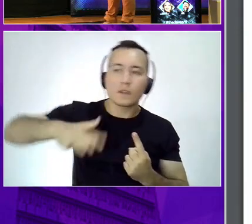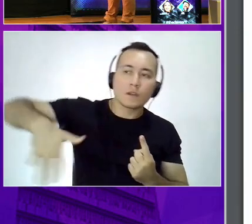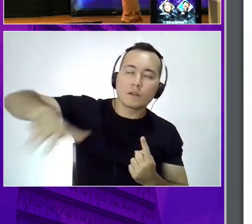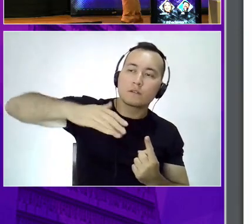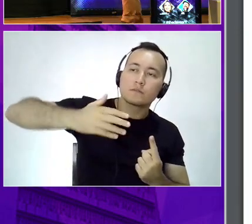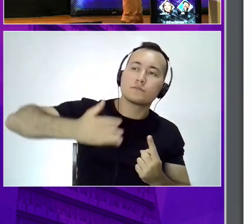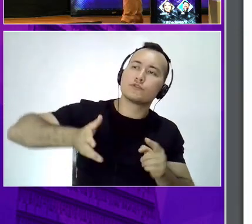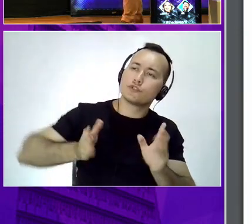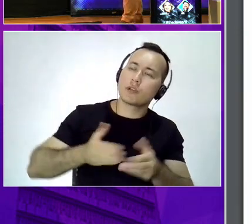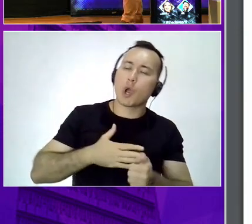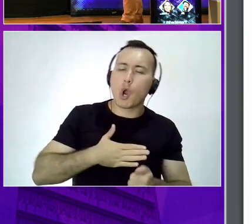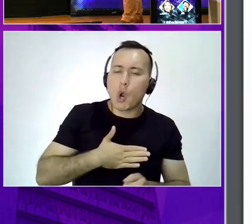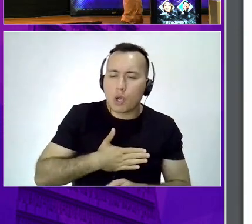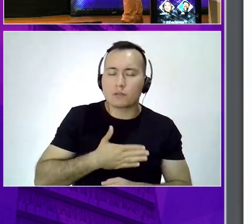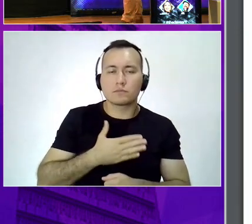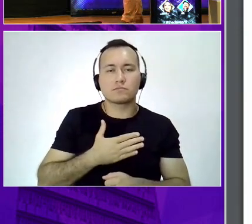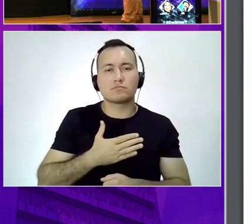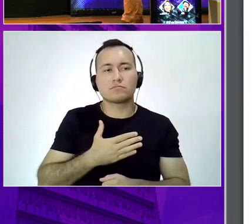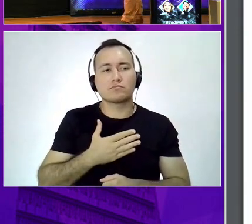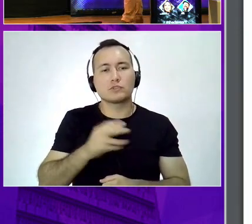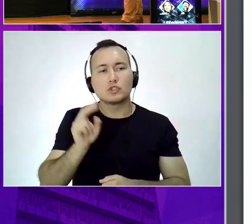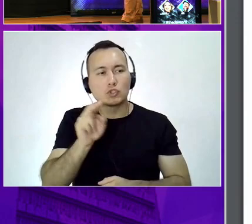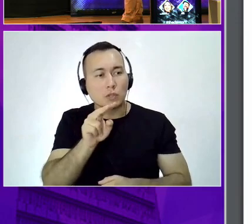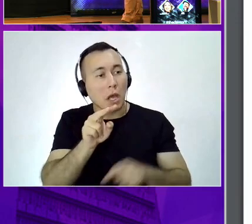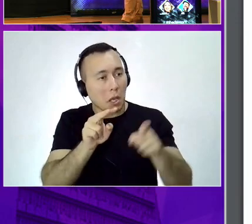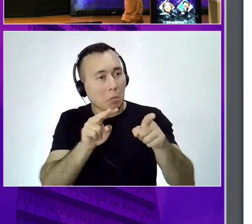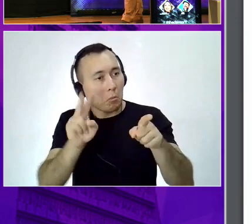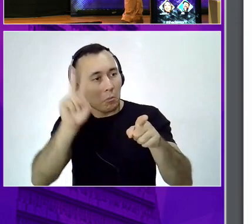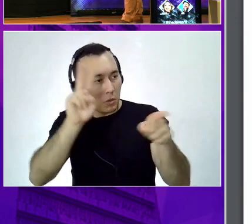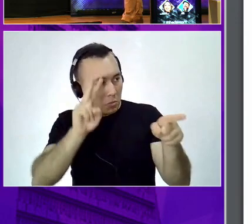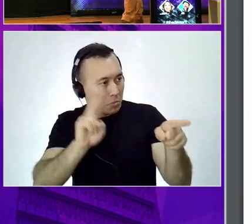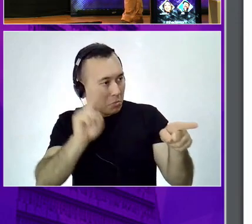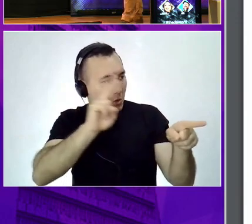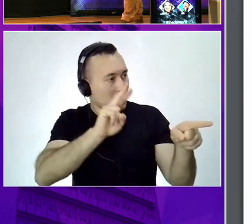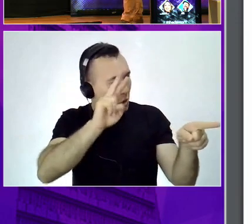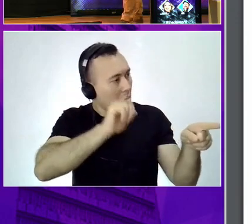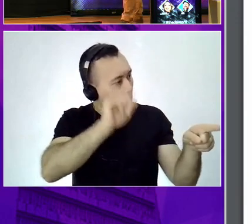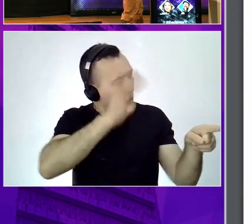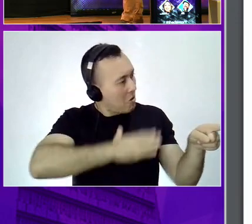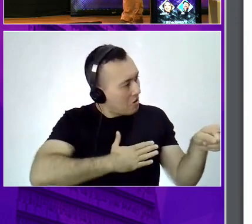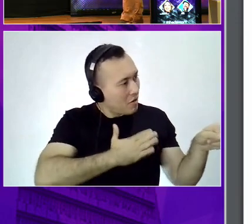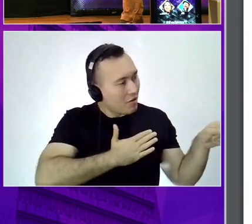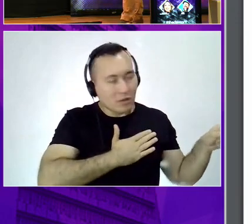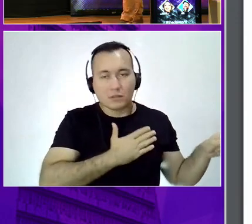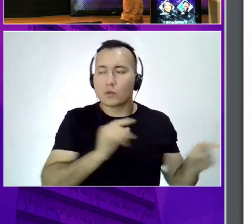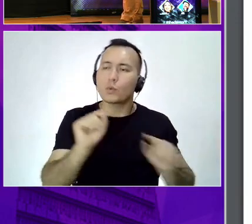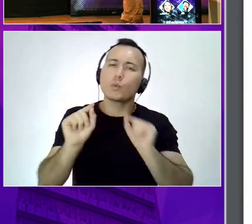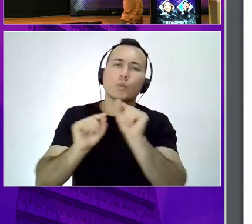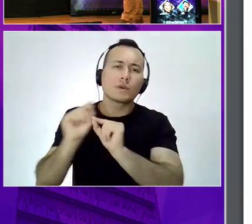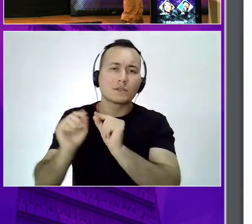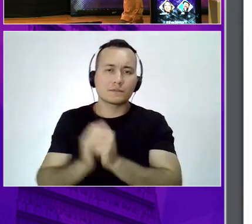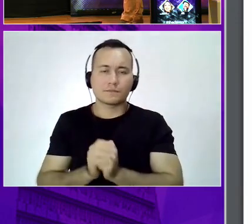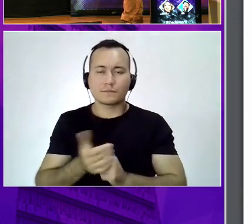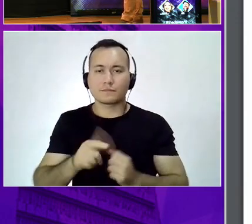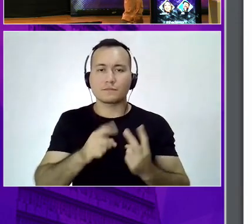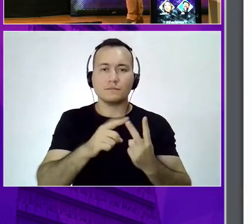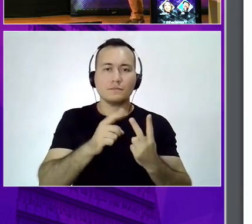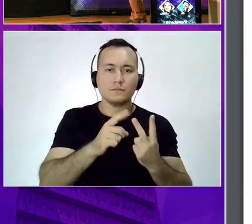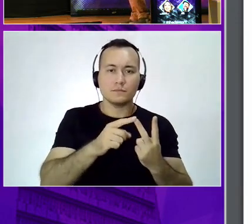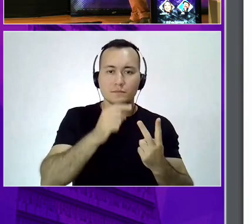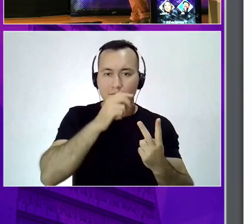os resultados, né, o quão eles são, quão eficazes, né, ou seja, o que sai dali. E as práticas, né, o como fazemos as